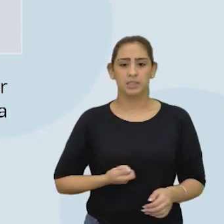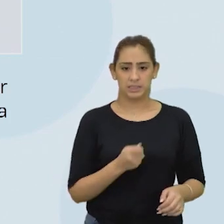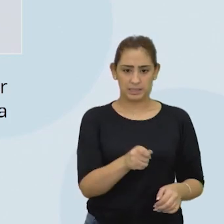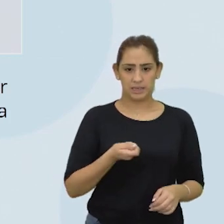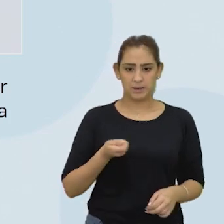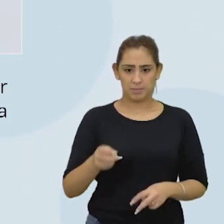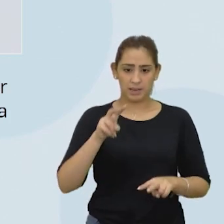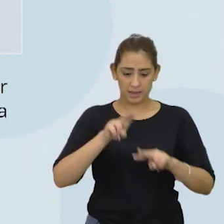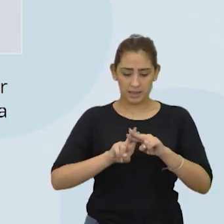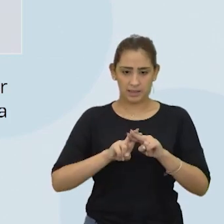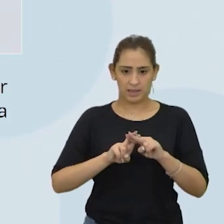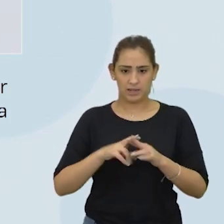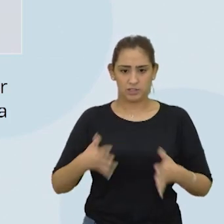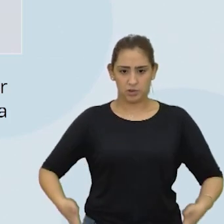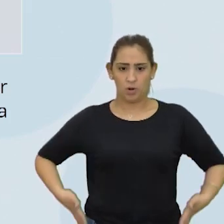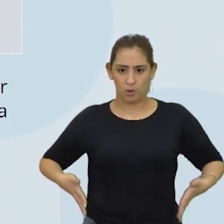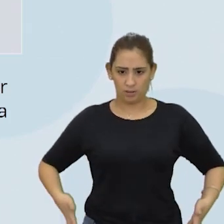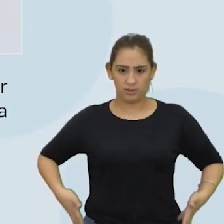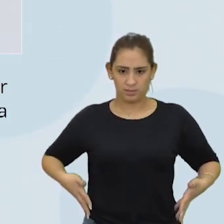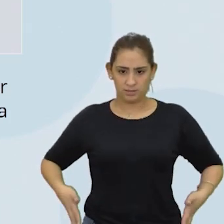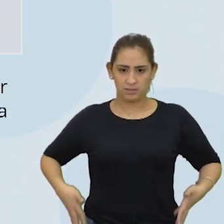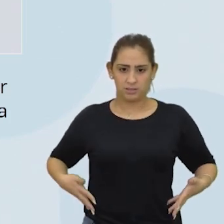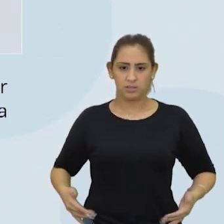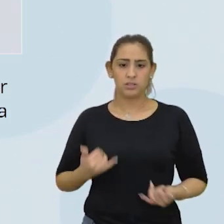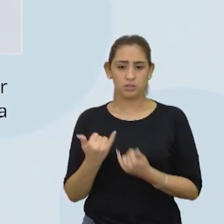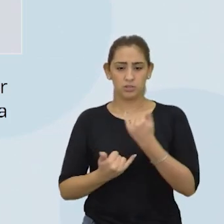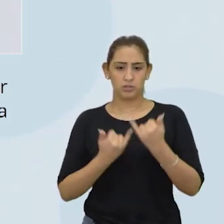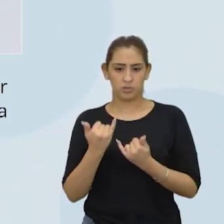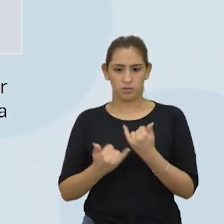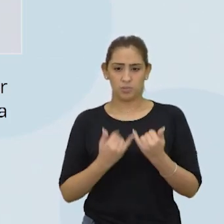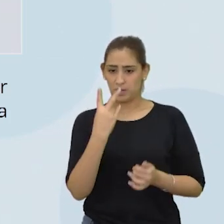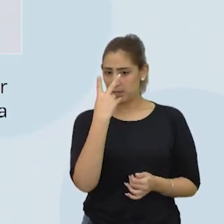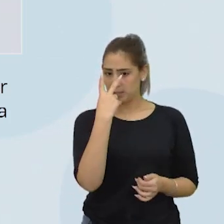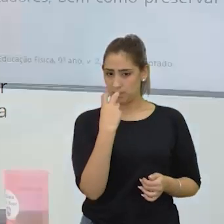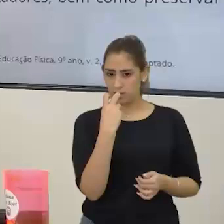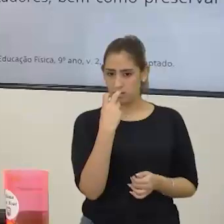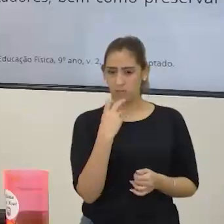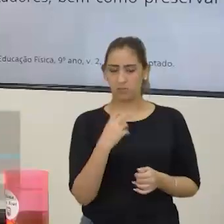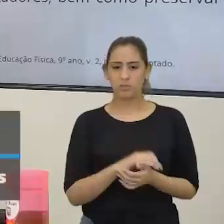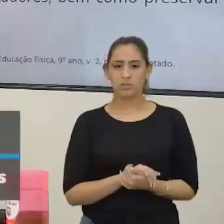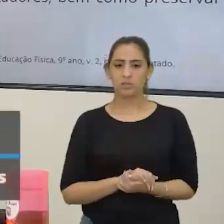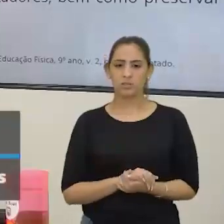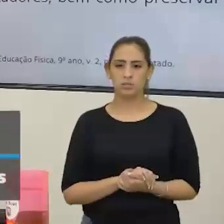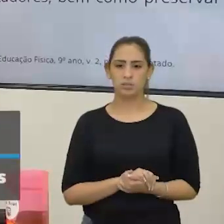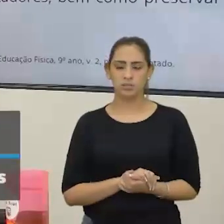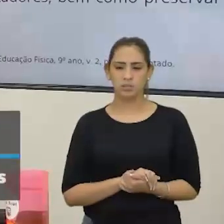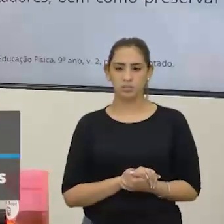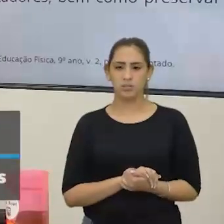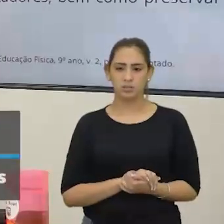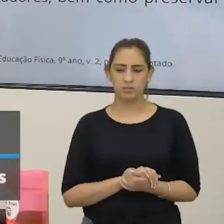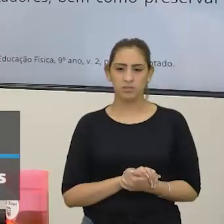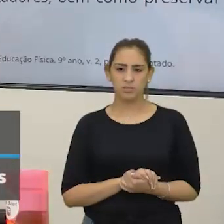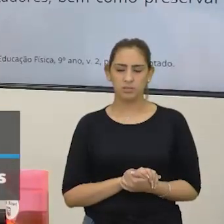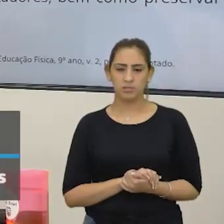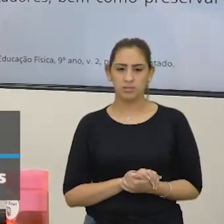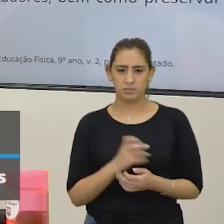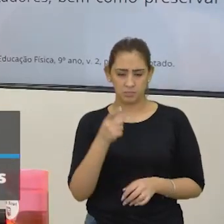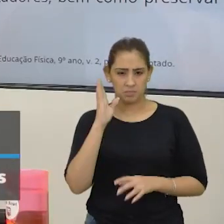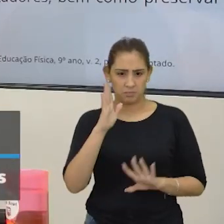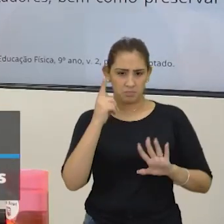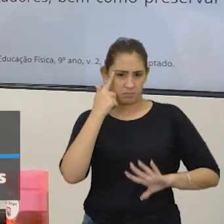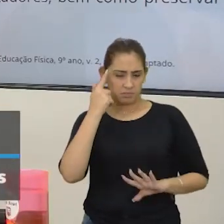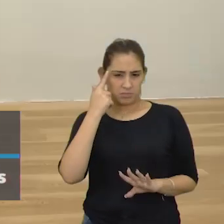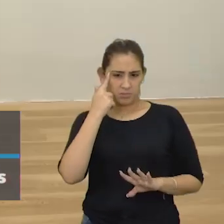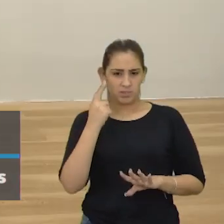cadeira de rodas, judô para cegos e o para taekwondo. 3. Então, se a gente pensar no esporte de combate, a gente tem